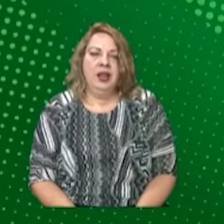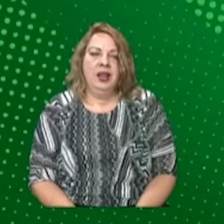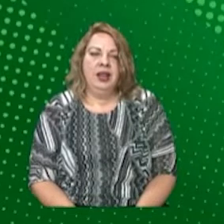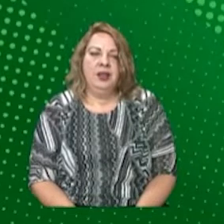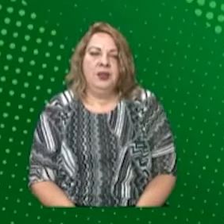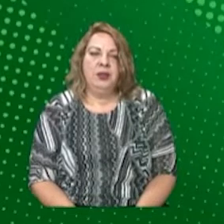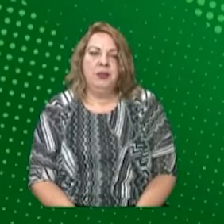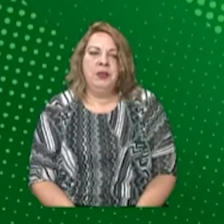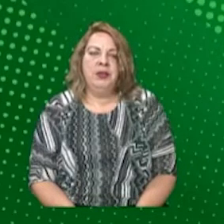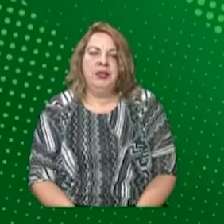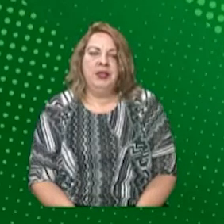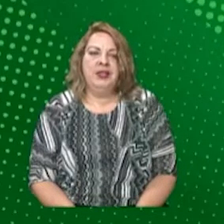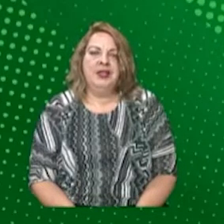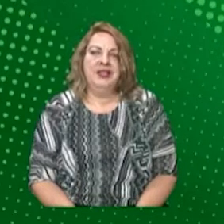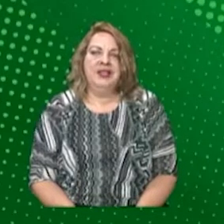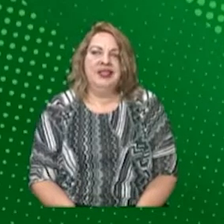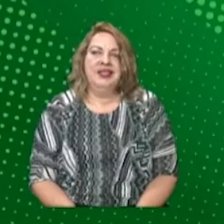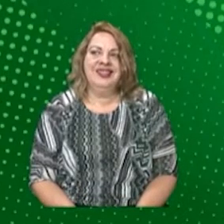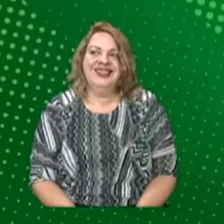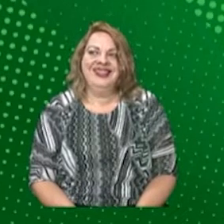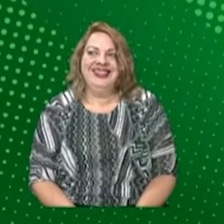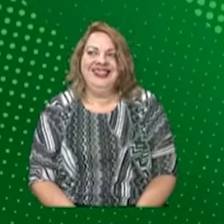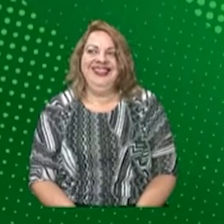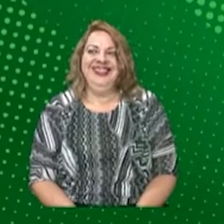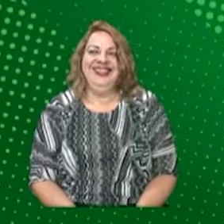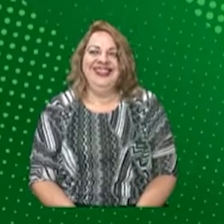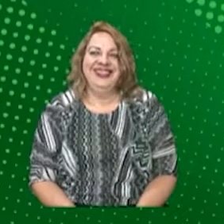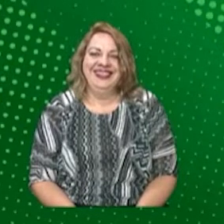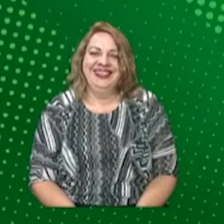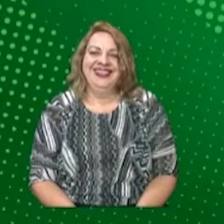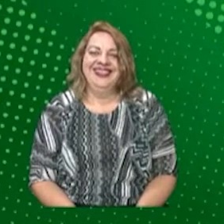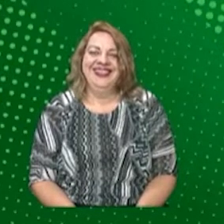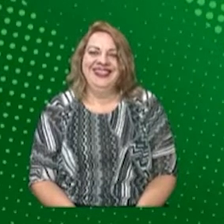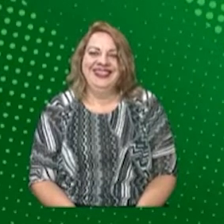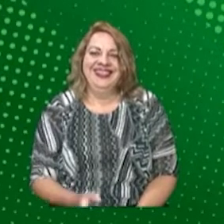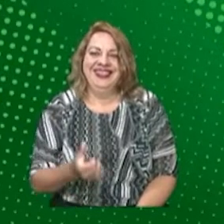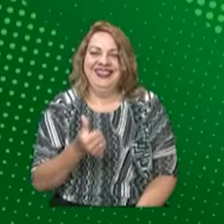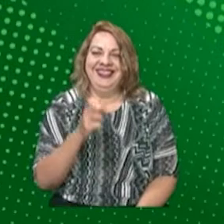aí. Eduardo e Mônica, Regional Propriar. Bom, viu?